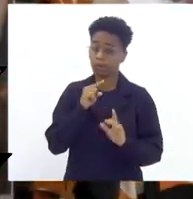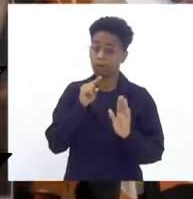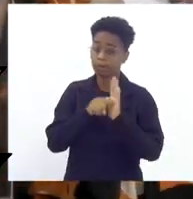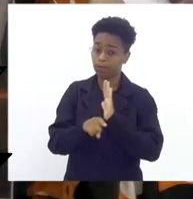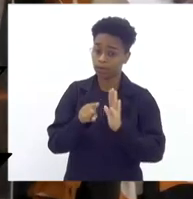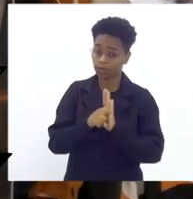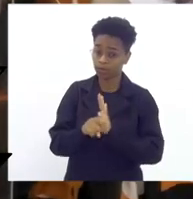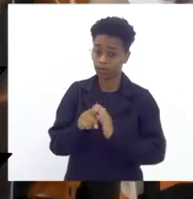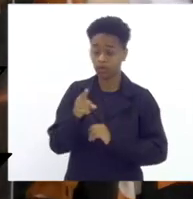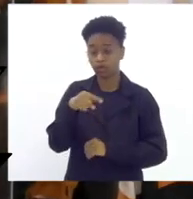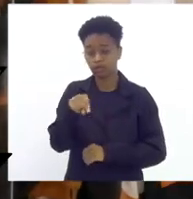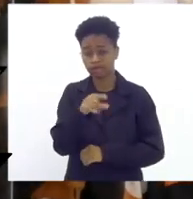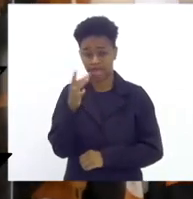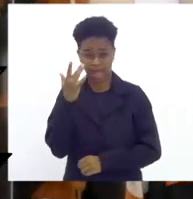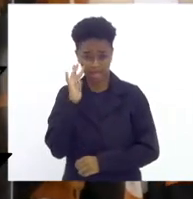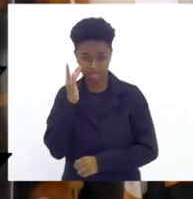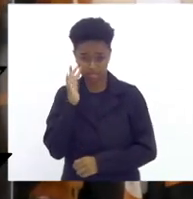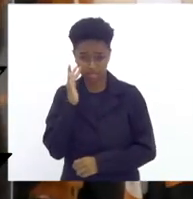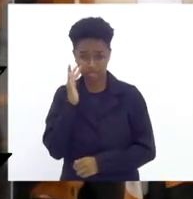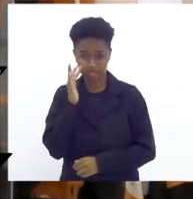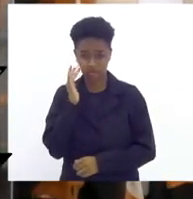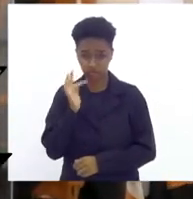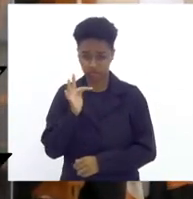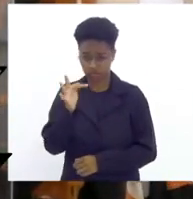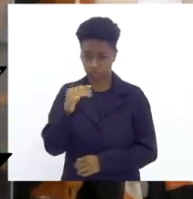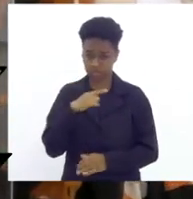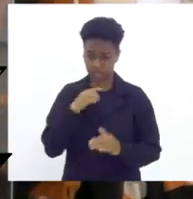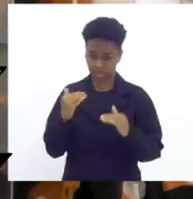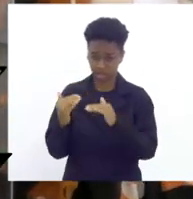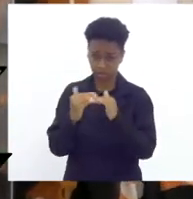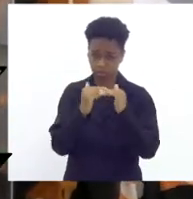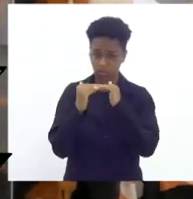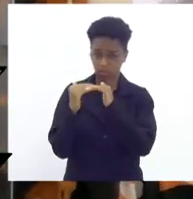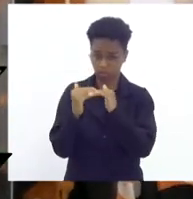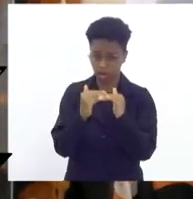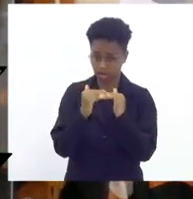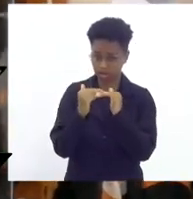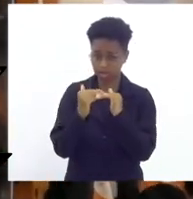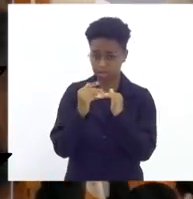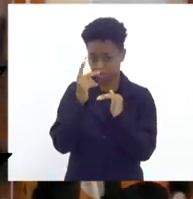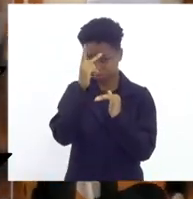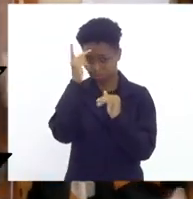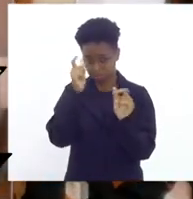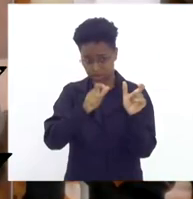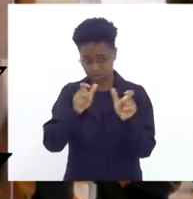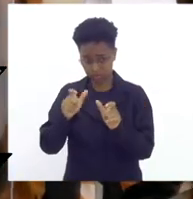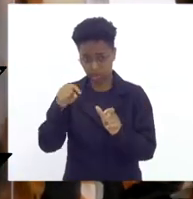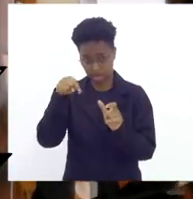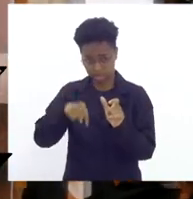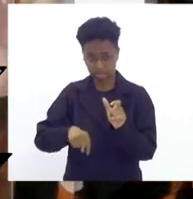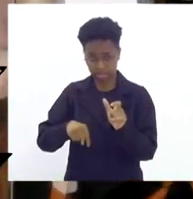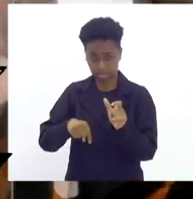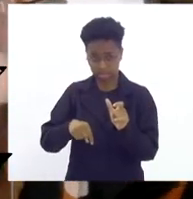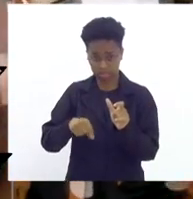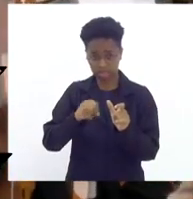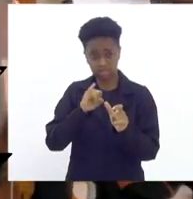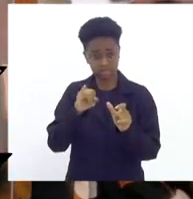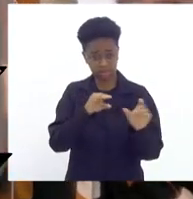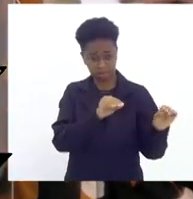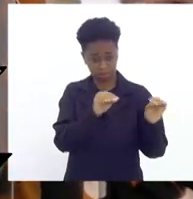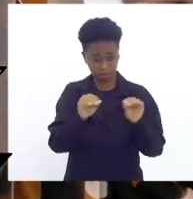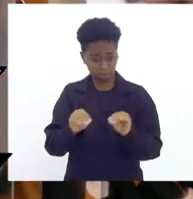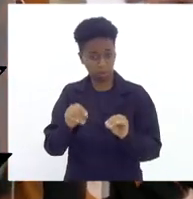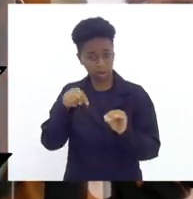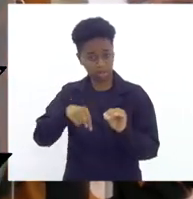um dia vai ter Igual a idade das pessoas aqui estrangeiro Imigrantes